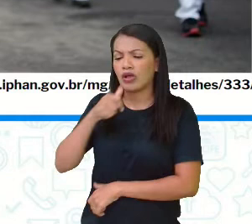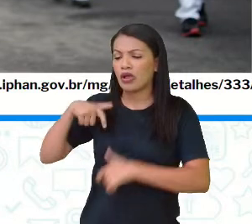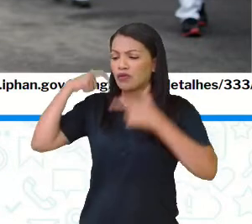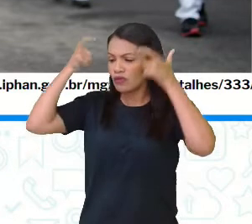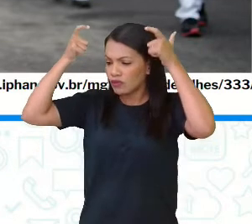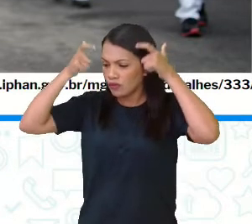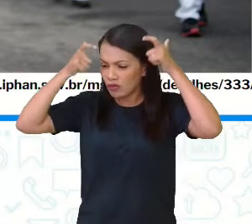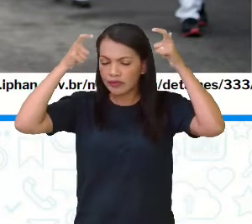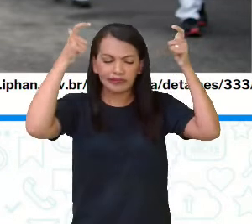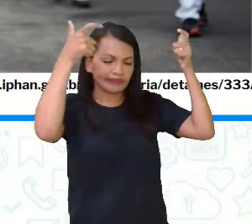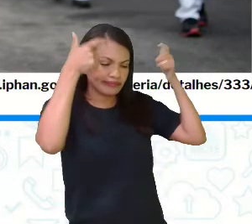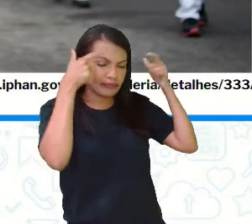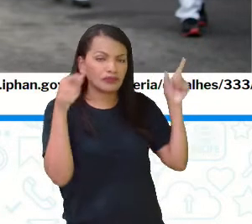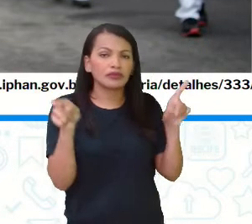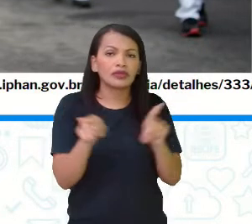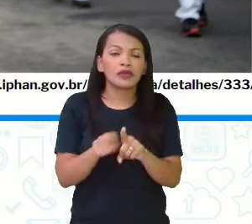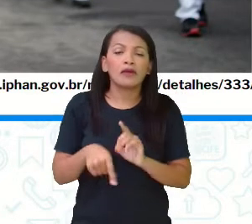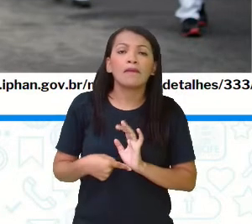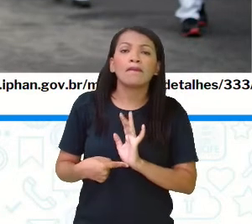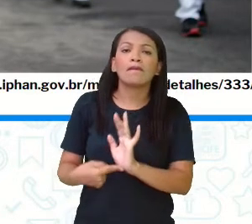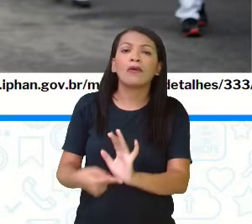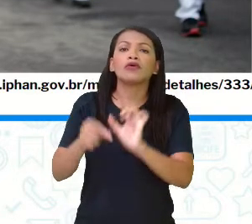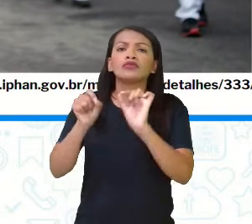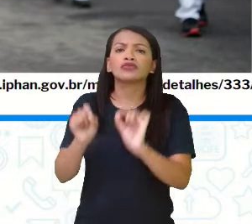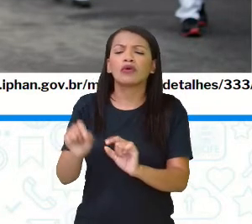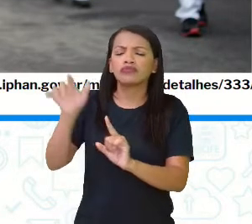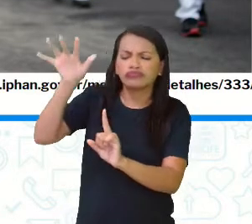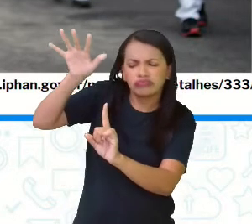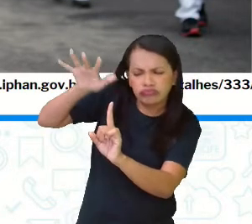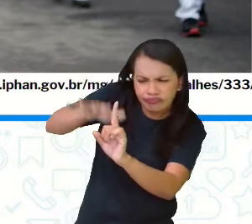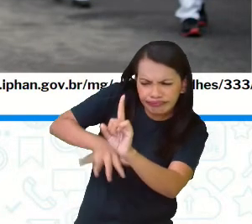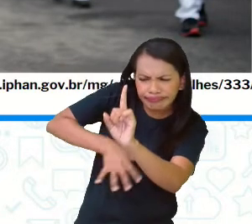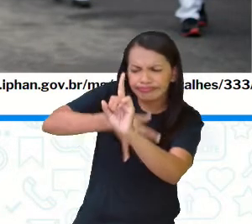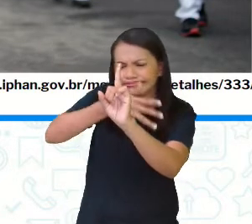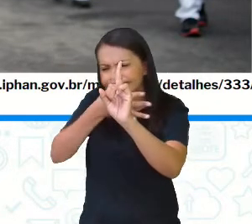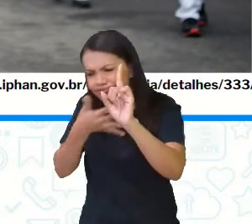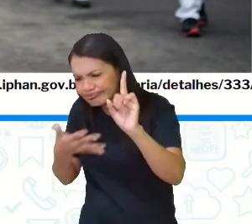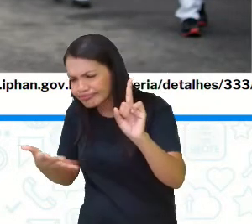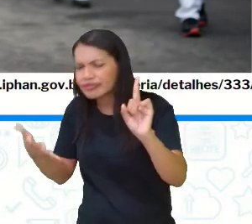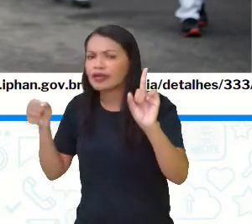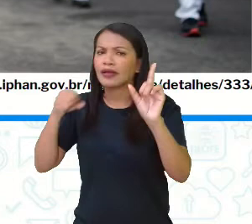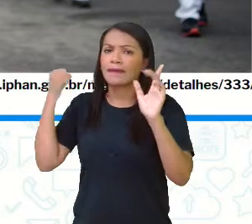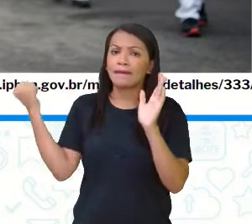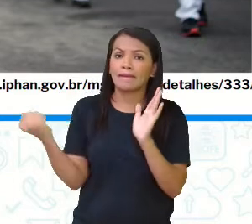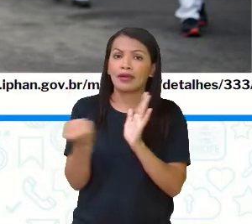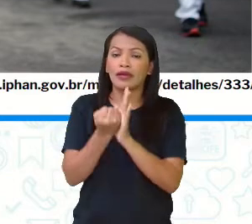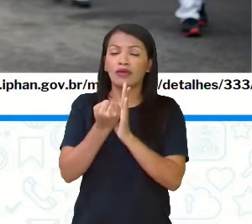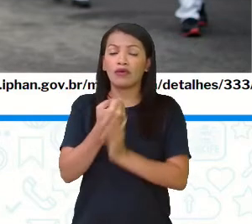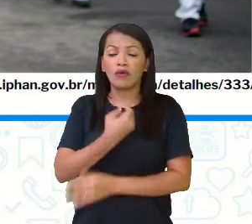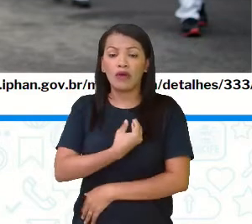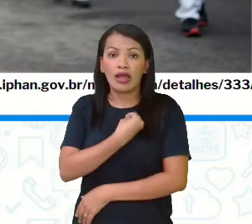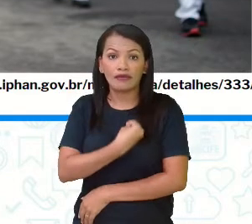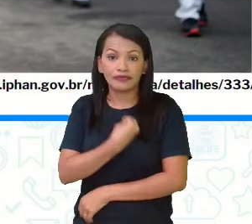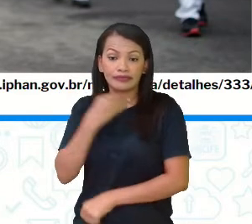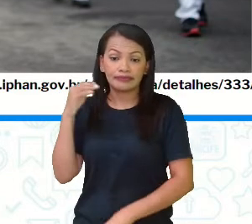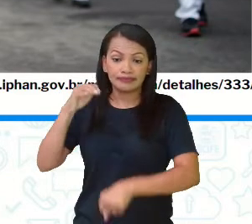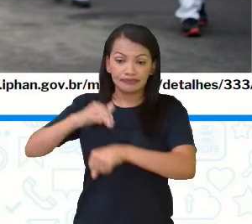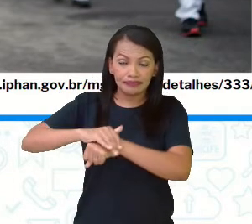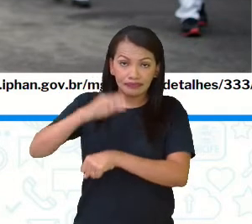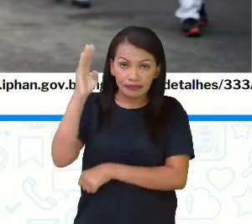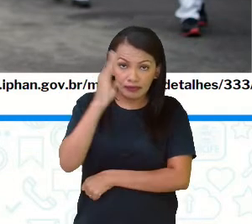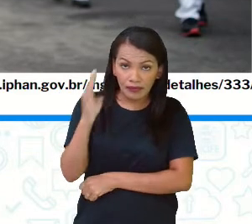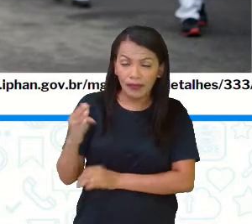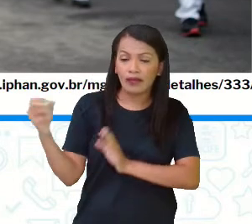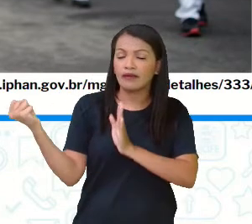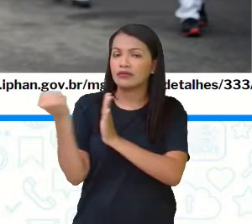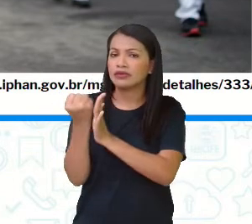É uma expressão cultural e devocional dos africanos e seus descendentes que marcou a vida colonial e do Brasil nos séculos